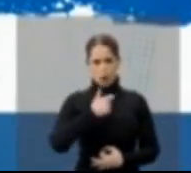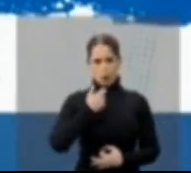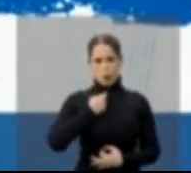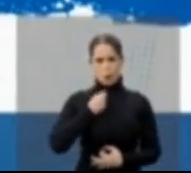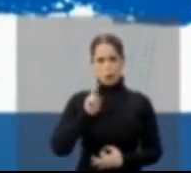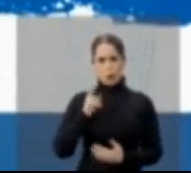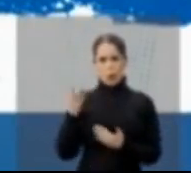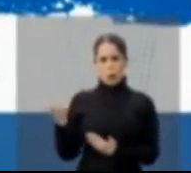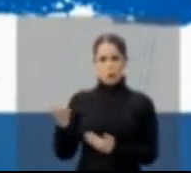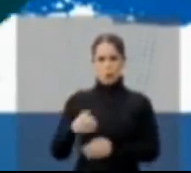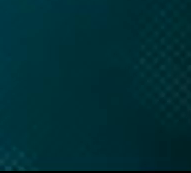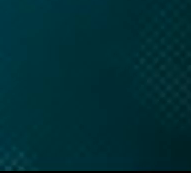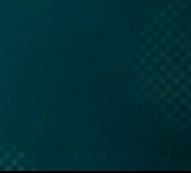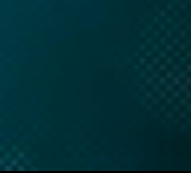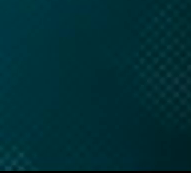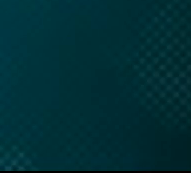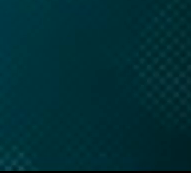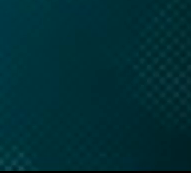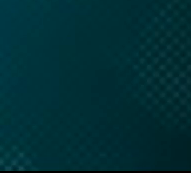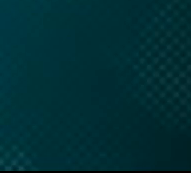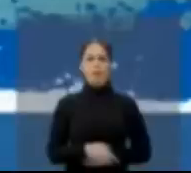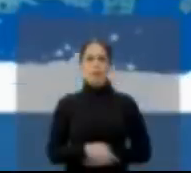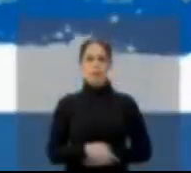Miguel Ângelo, 1470.